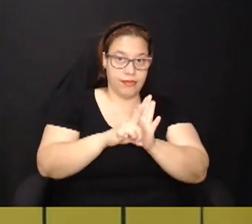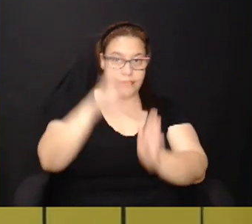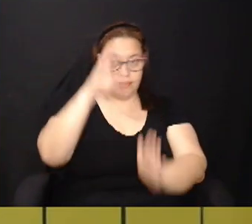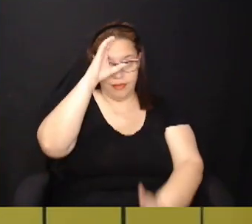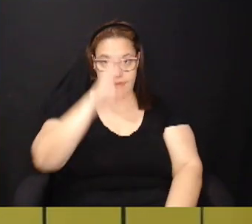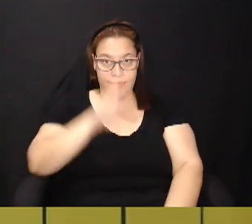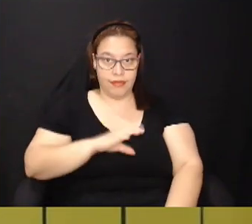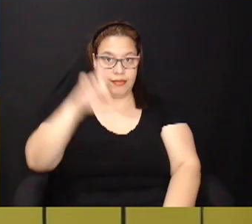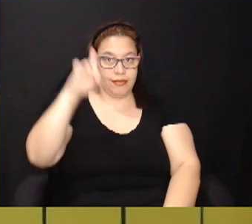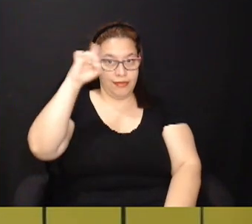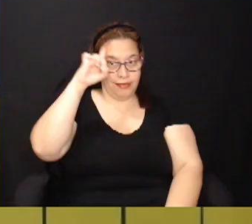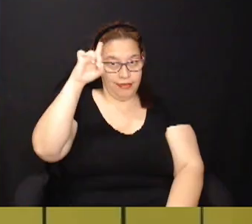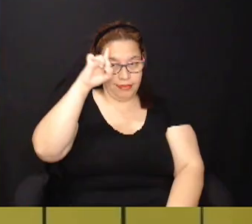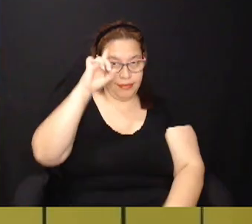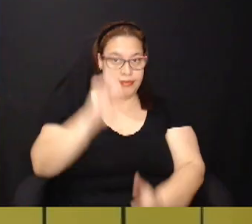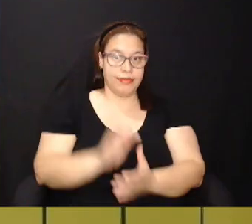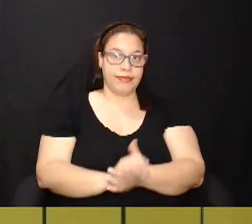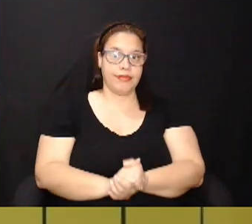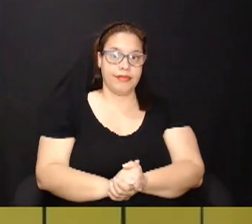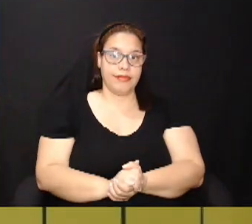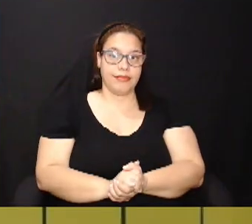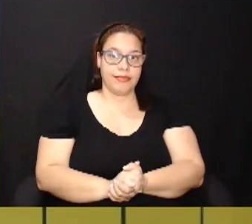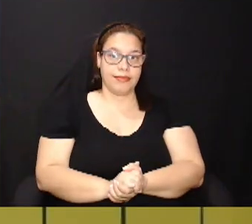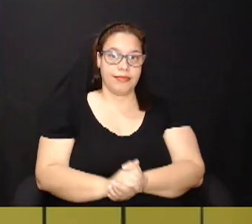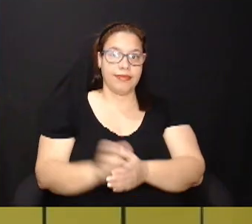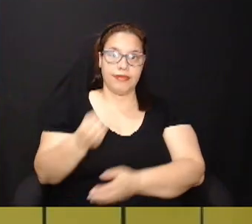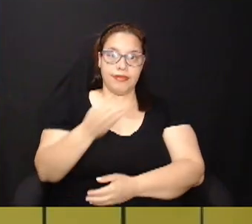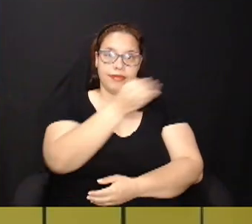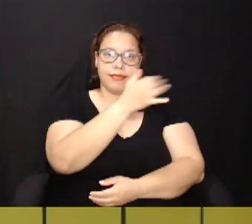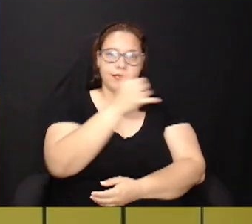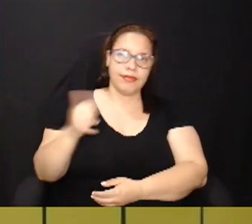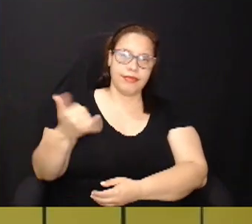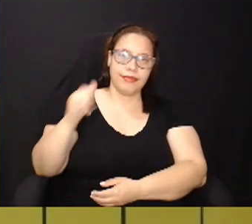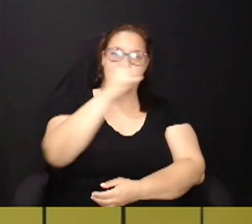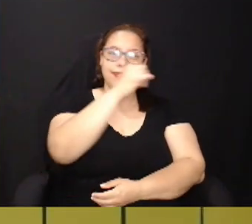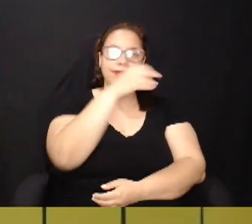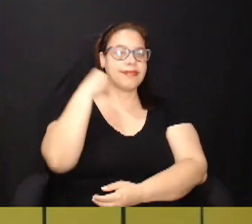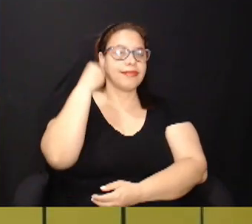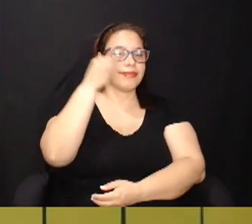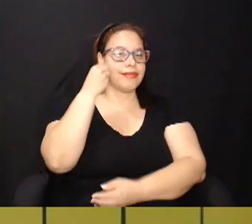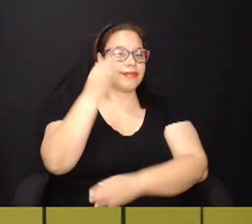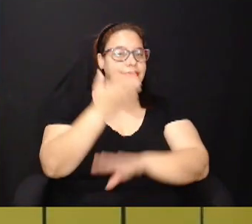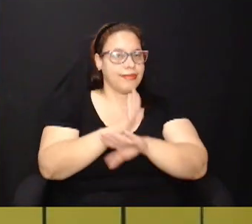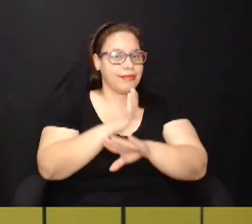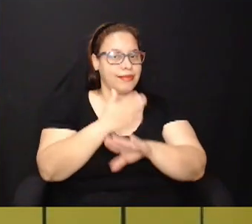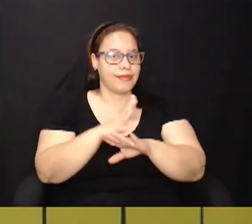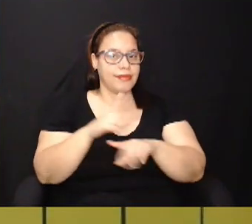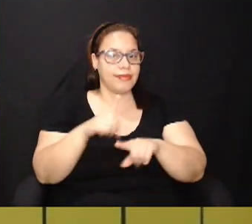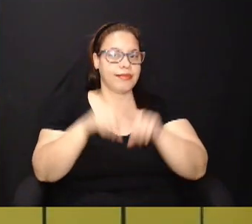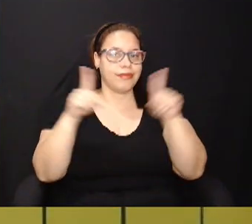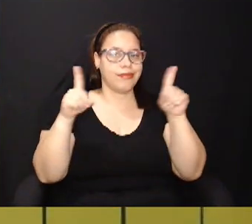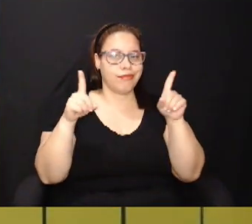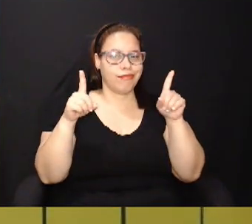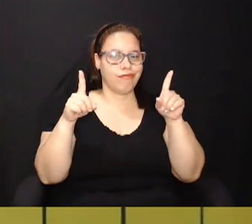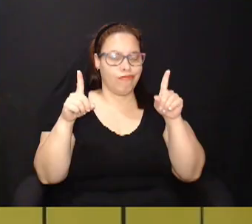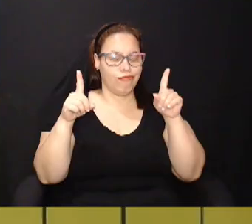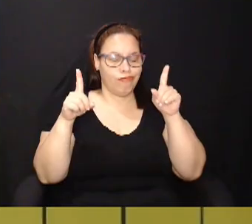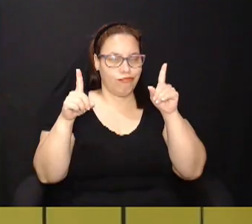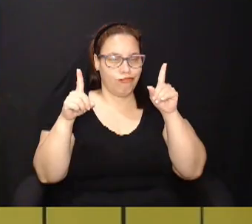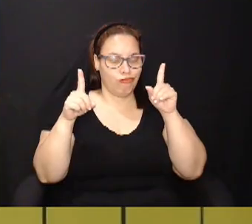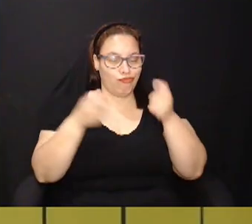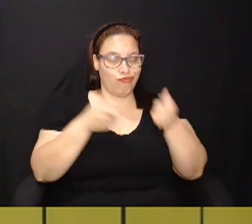dia a dia. Viajar de avião pode ser uma experiência prática, mas também cheia de